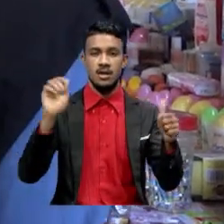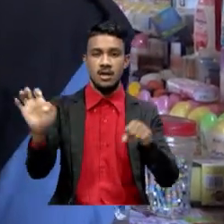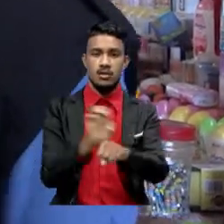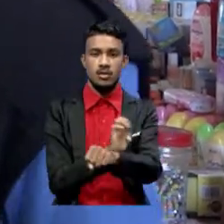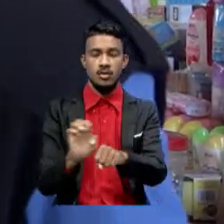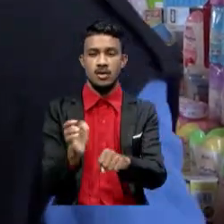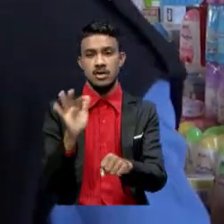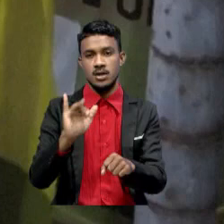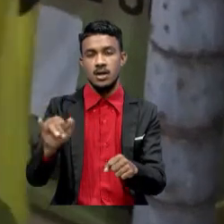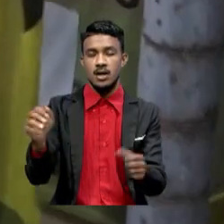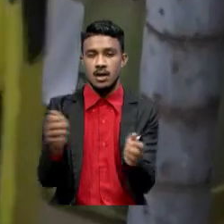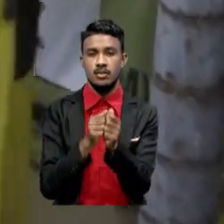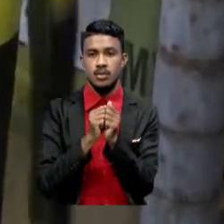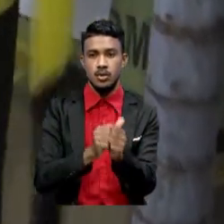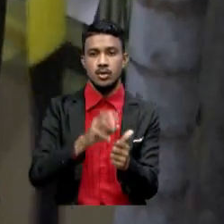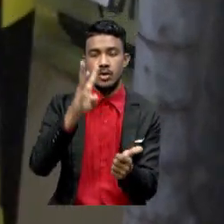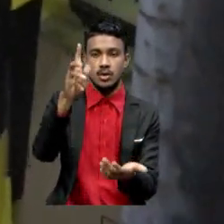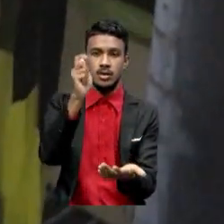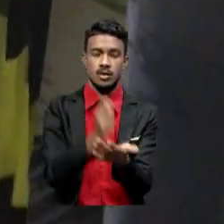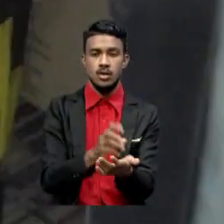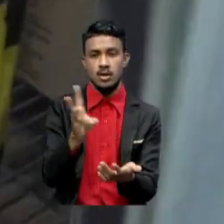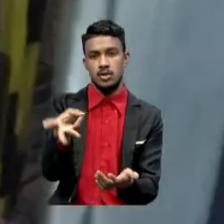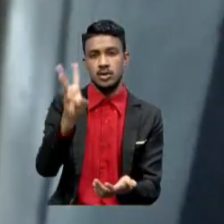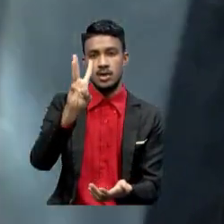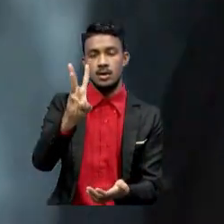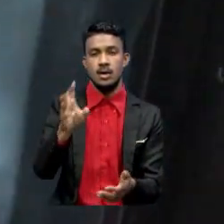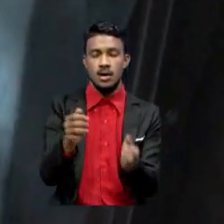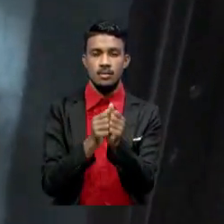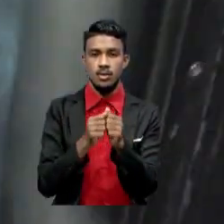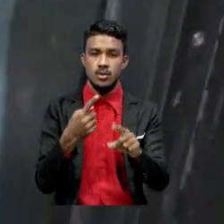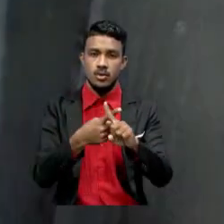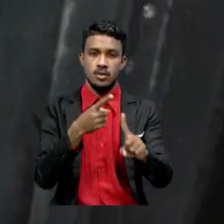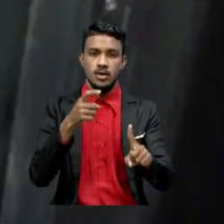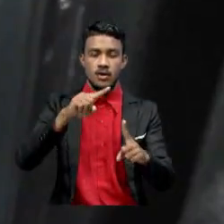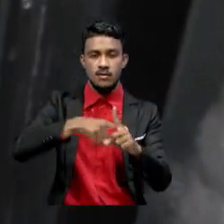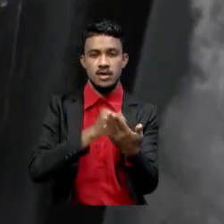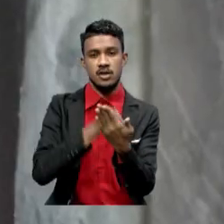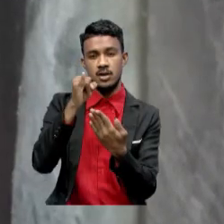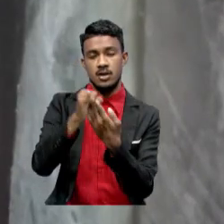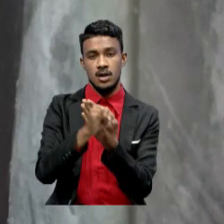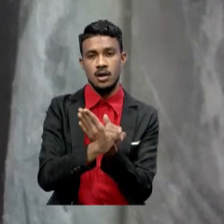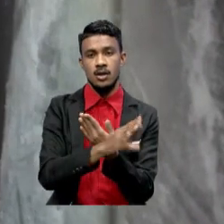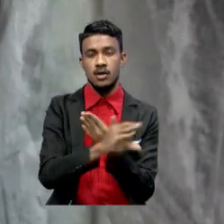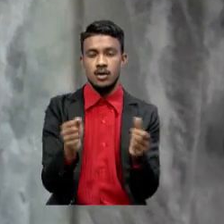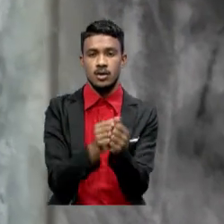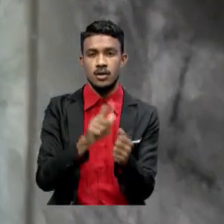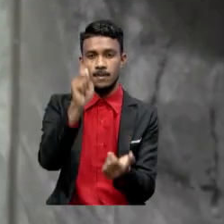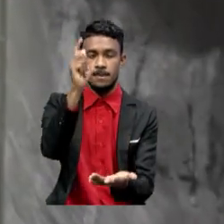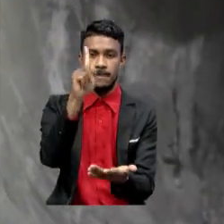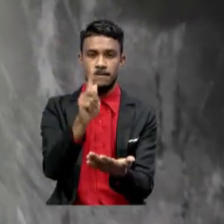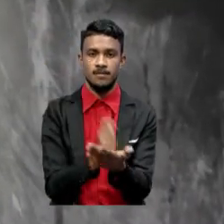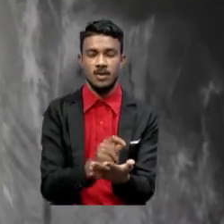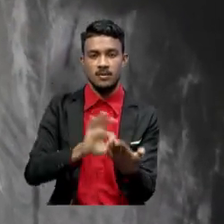sanitária total receita rihun nem nulo resin né composto russi receita fulan janeiro o total rihun ida